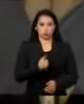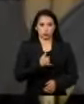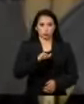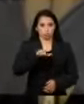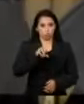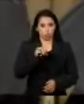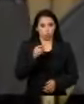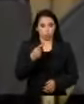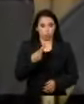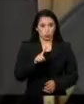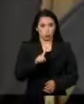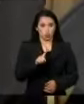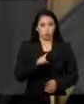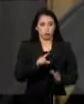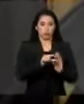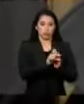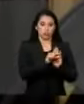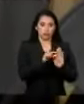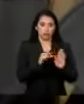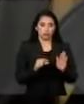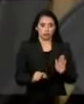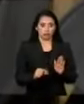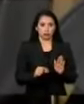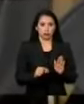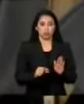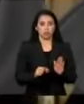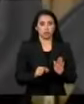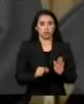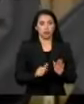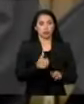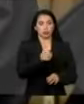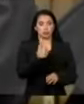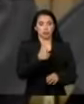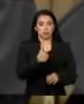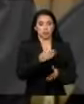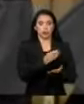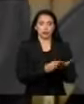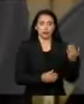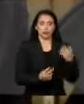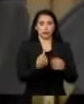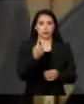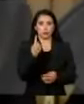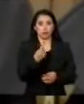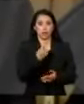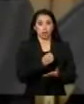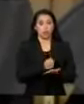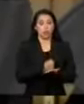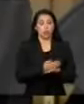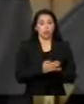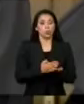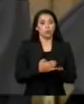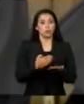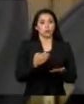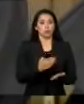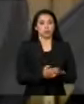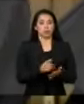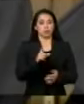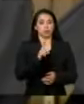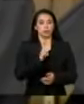seguinte verbete no capítulo 1, versículo 1 também. No princípio era o